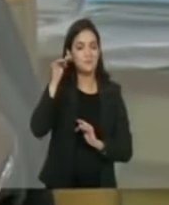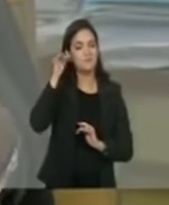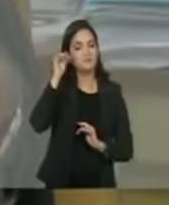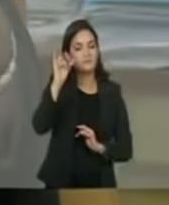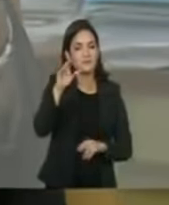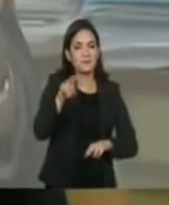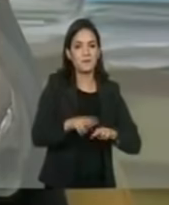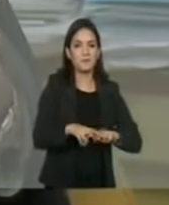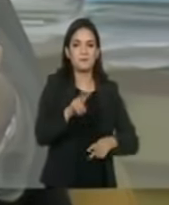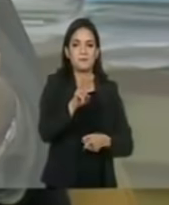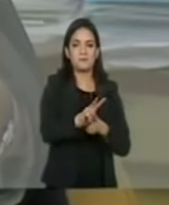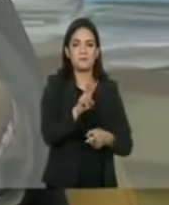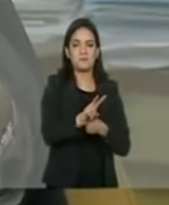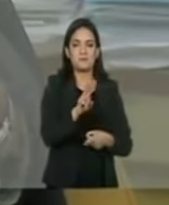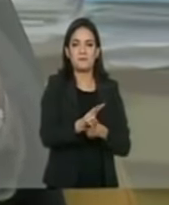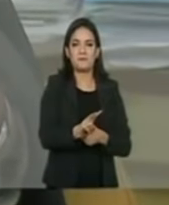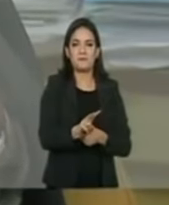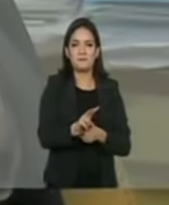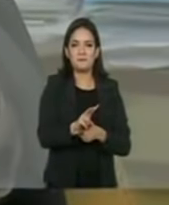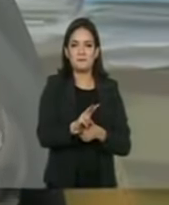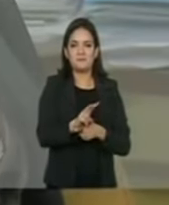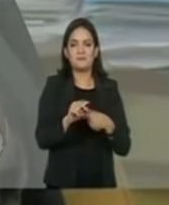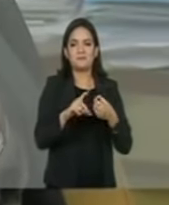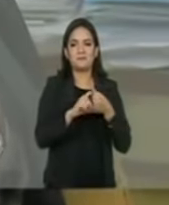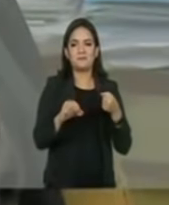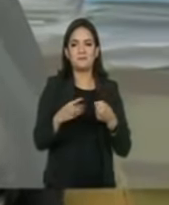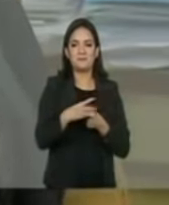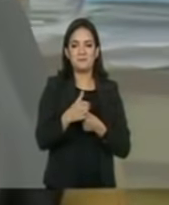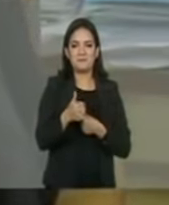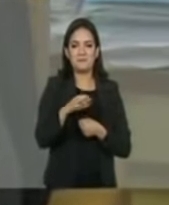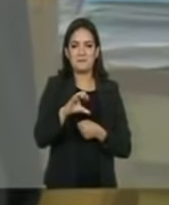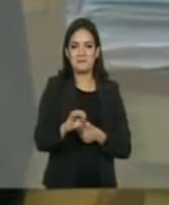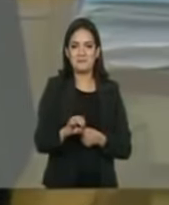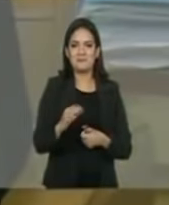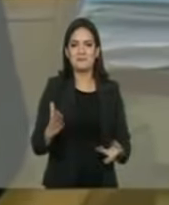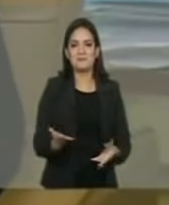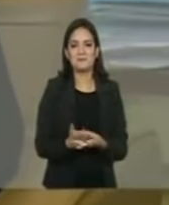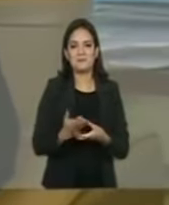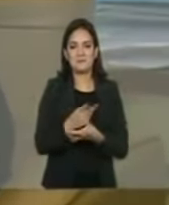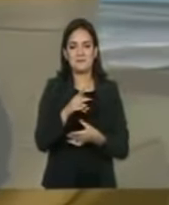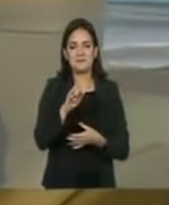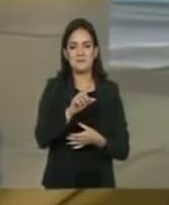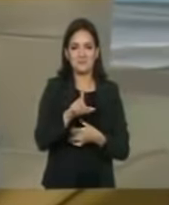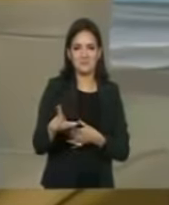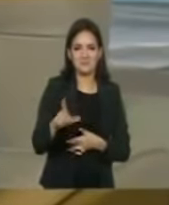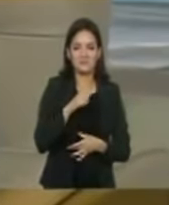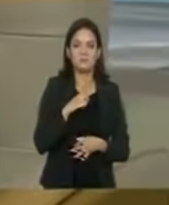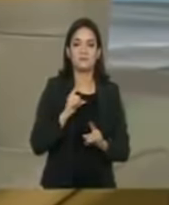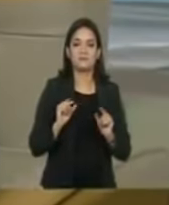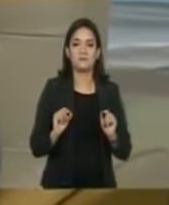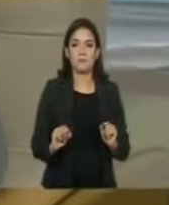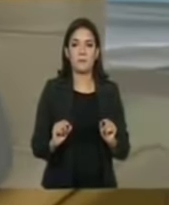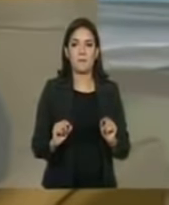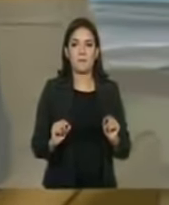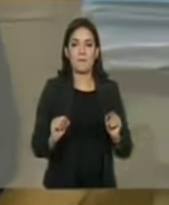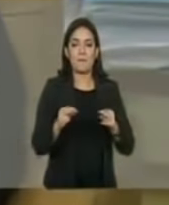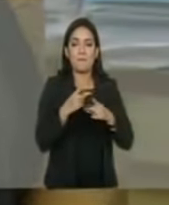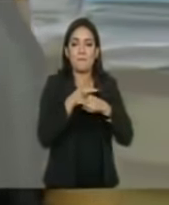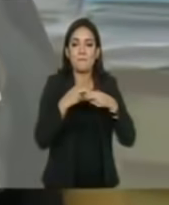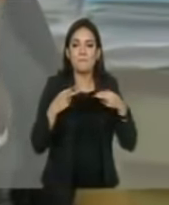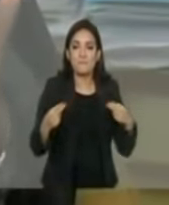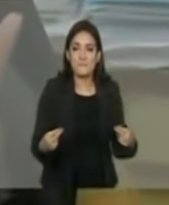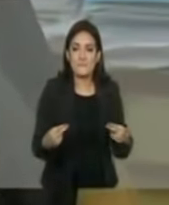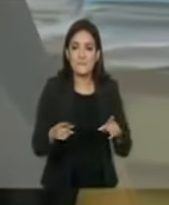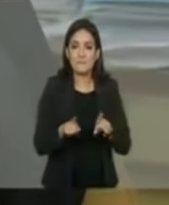que decorre de um pacto republicano o código do processo penal exatamente para aplicar medidas alternativas à prisão a